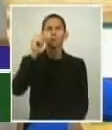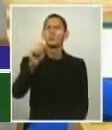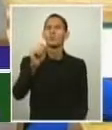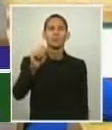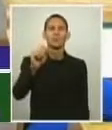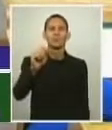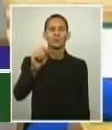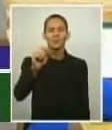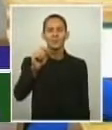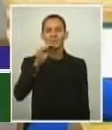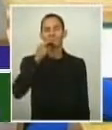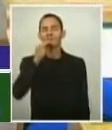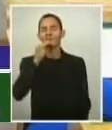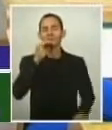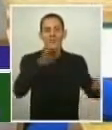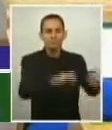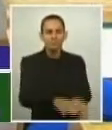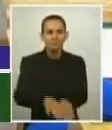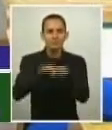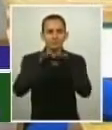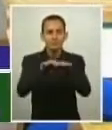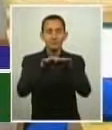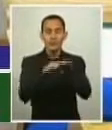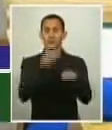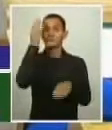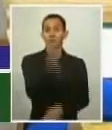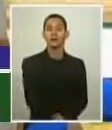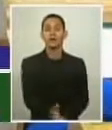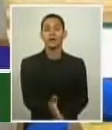pensando numa democracia direta